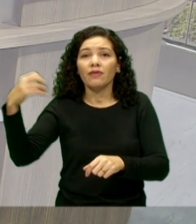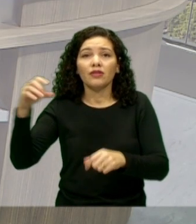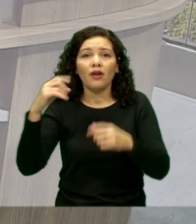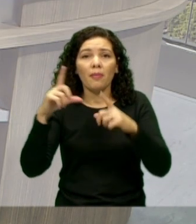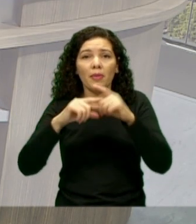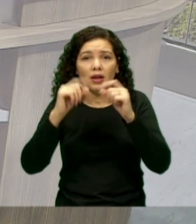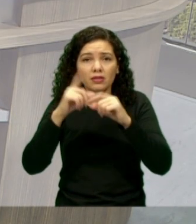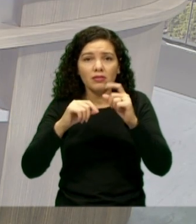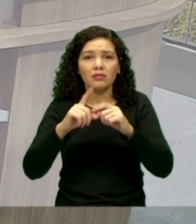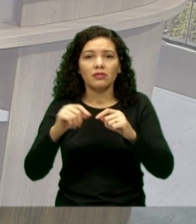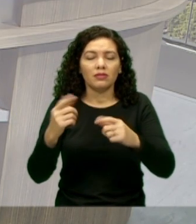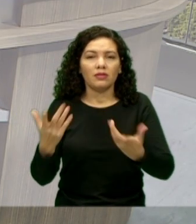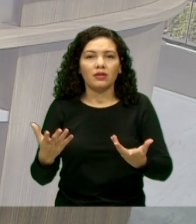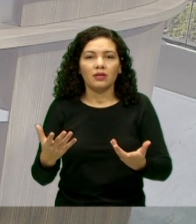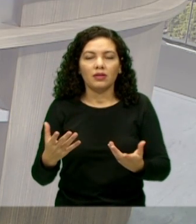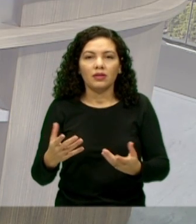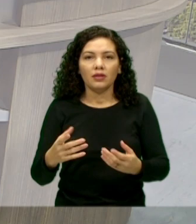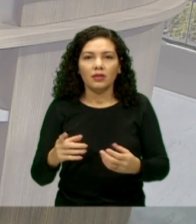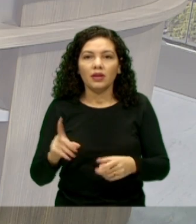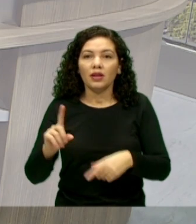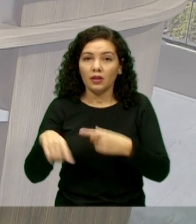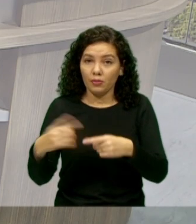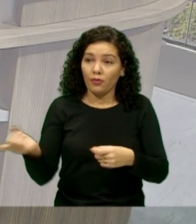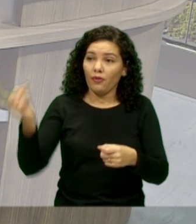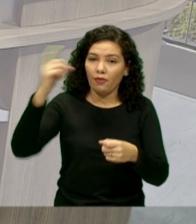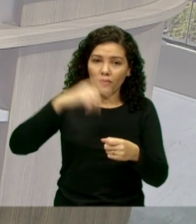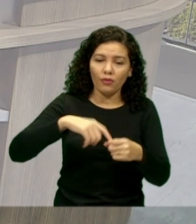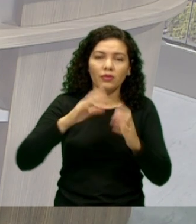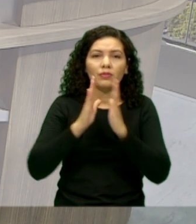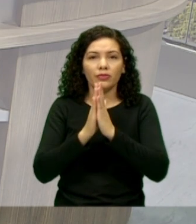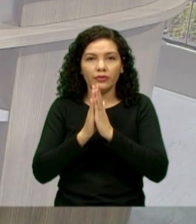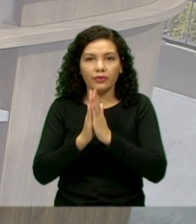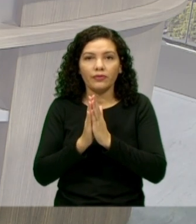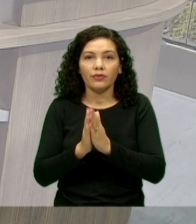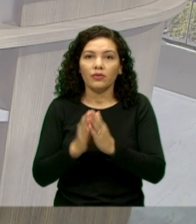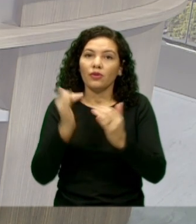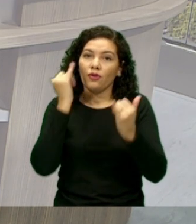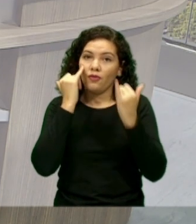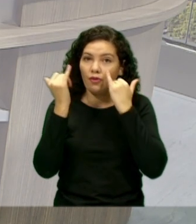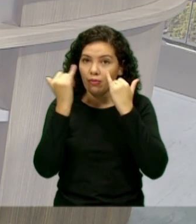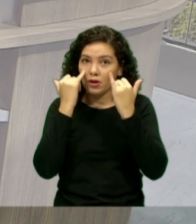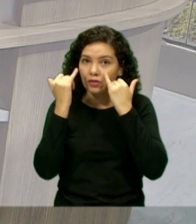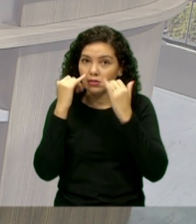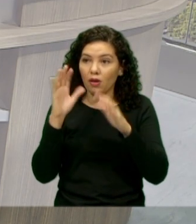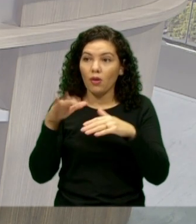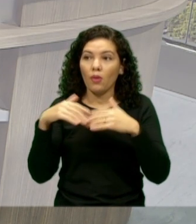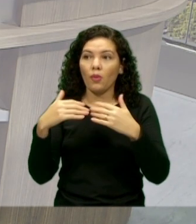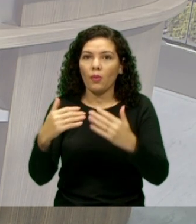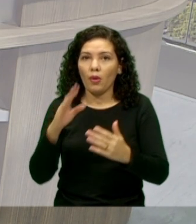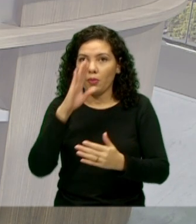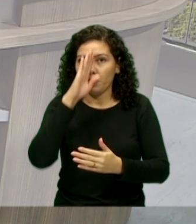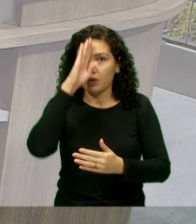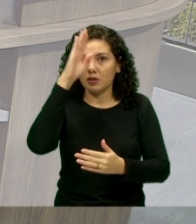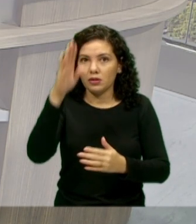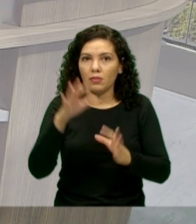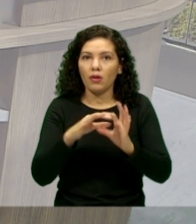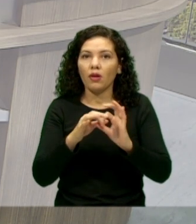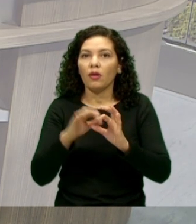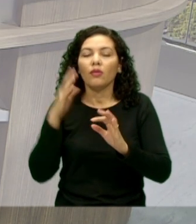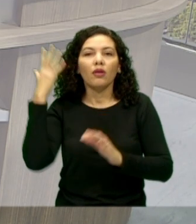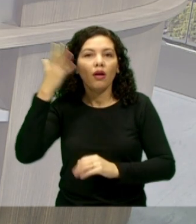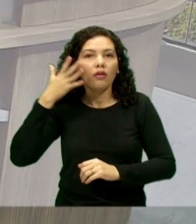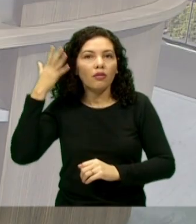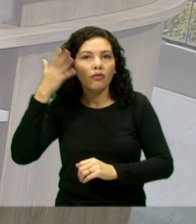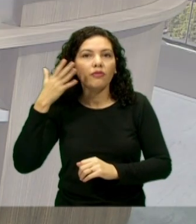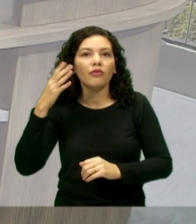um pouquinho. E quando vou retornar de lá, por favor, nos traga quais foram as principais deliberações da Conferência Nacional